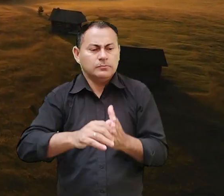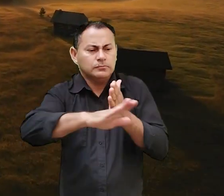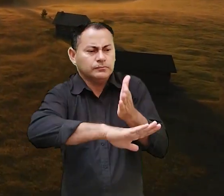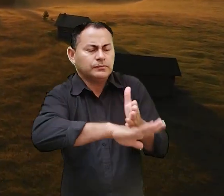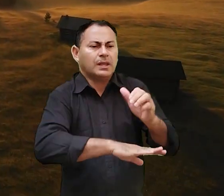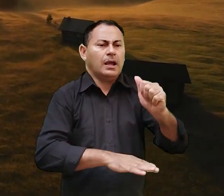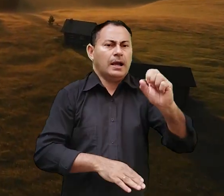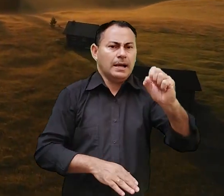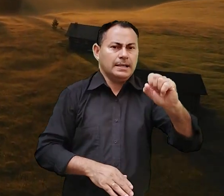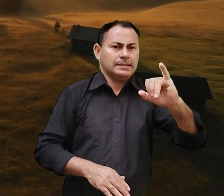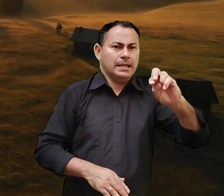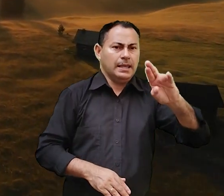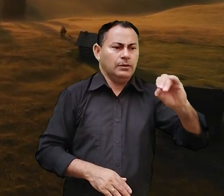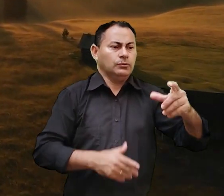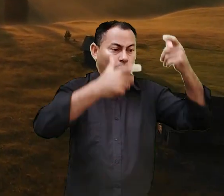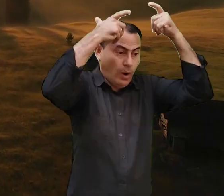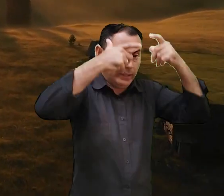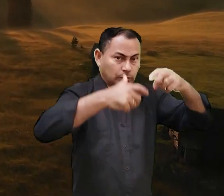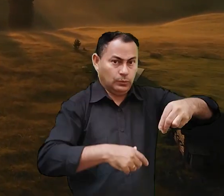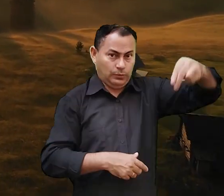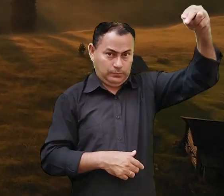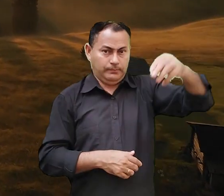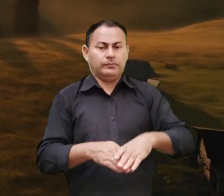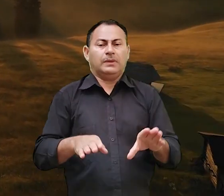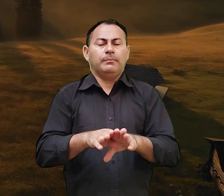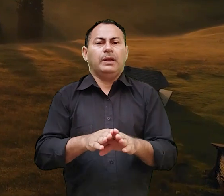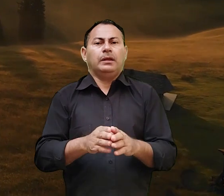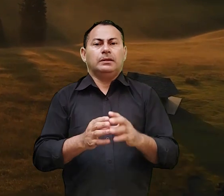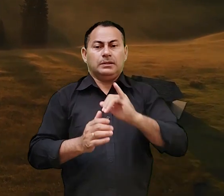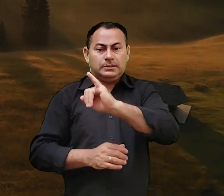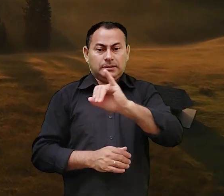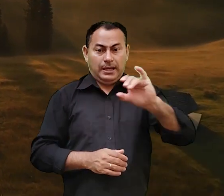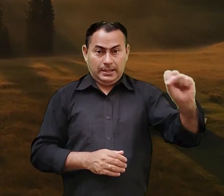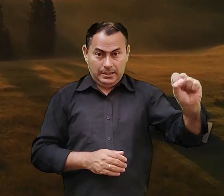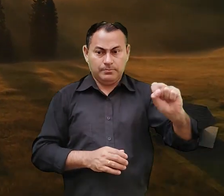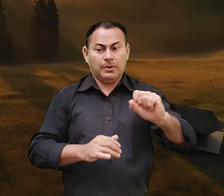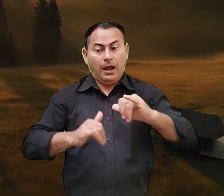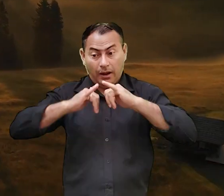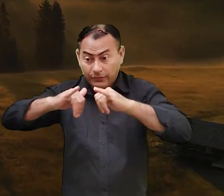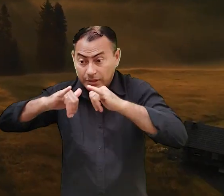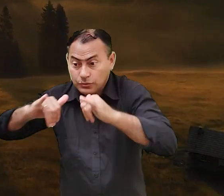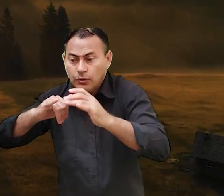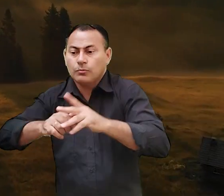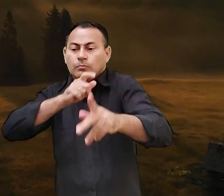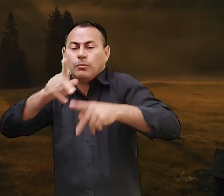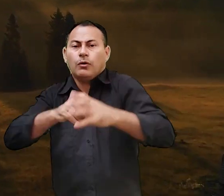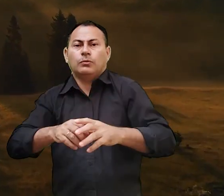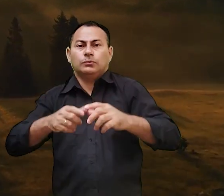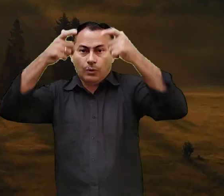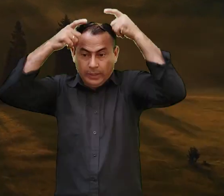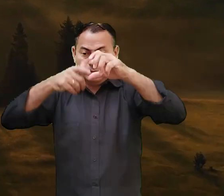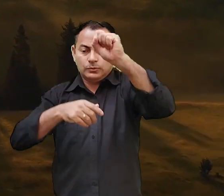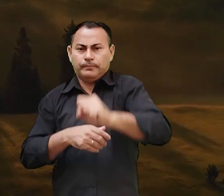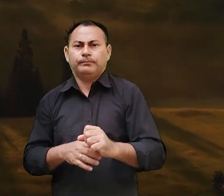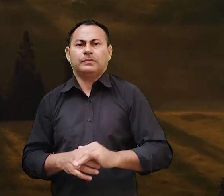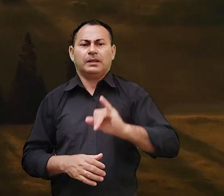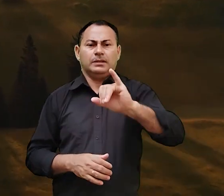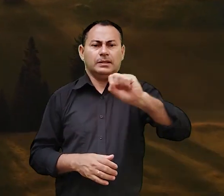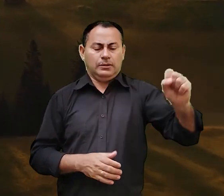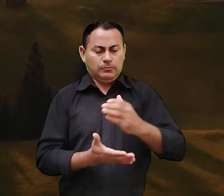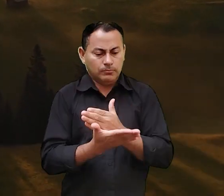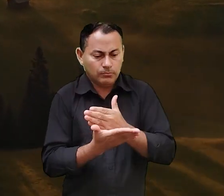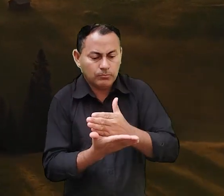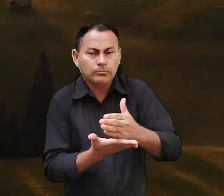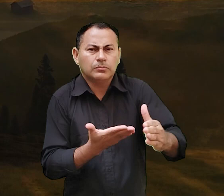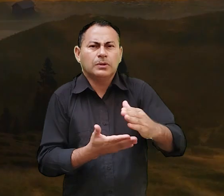invasão dos assírios no Reino do Norte, Isaías também alertou o Reino do Sul sobre os efeitos dessa invasão. Isaías morreu